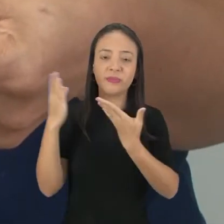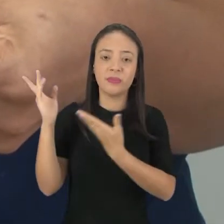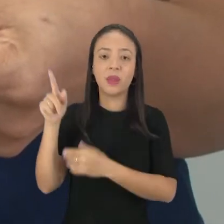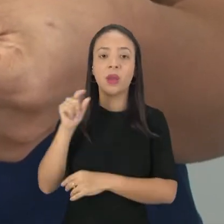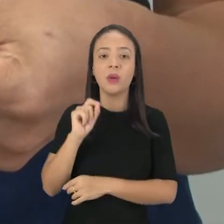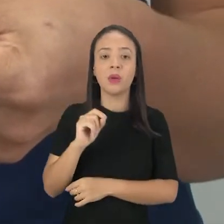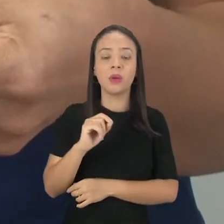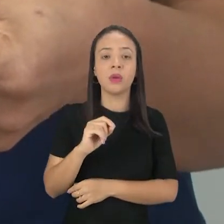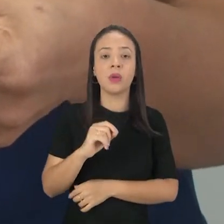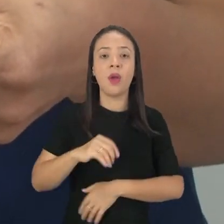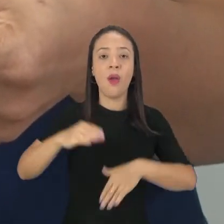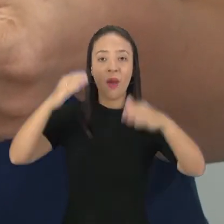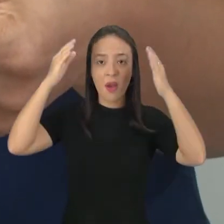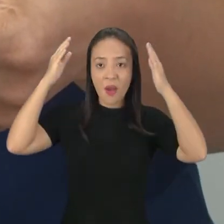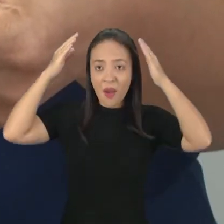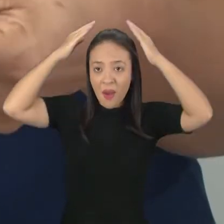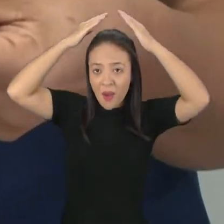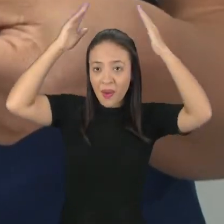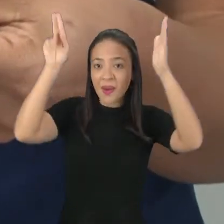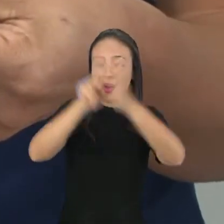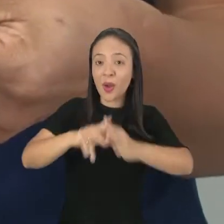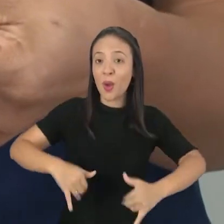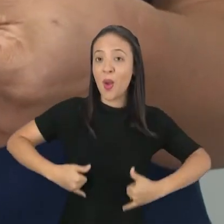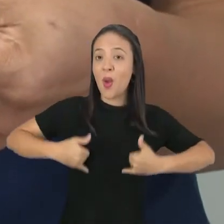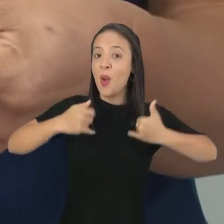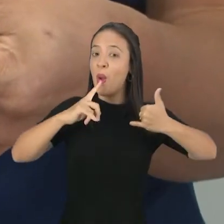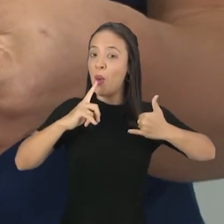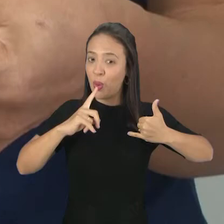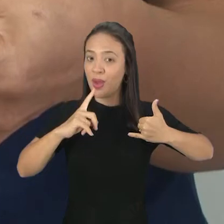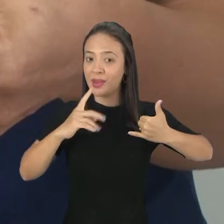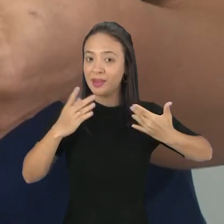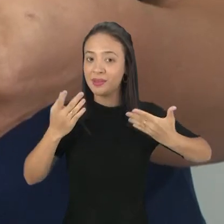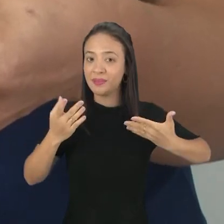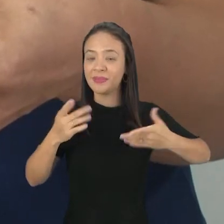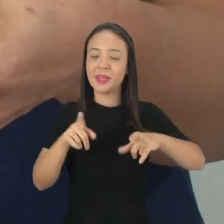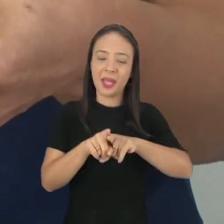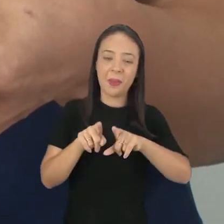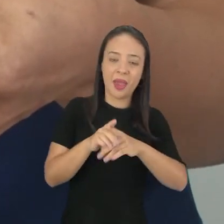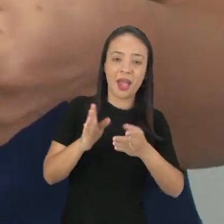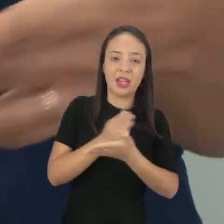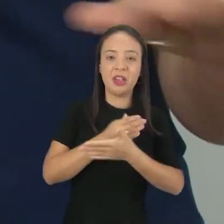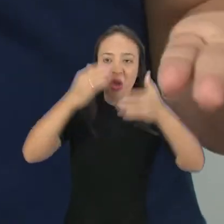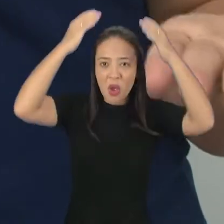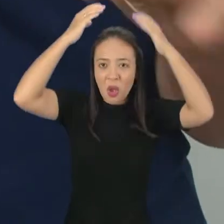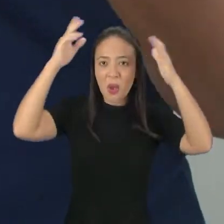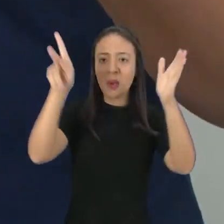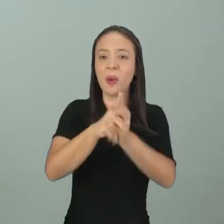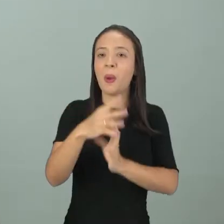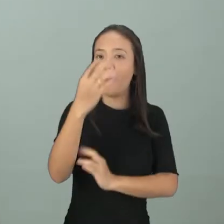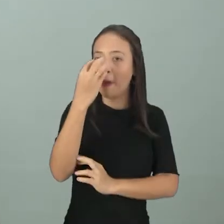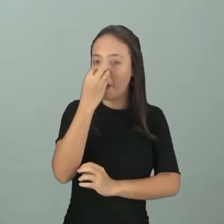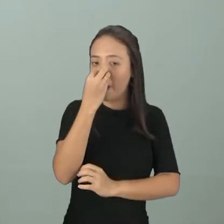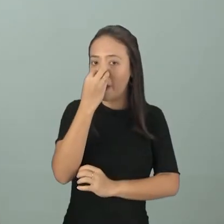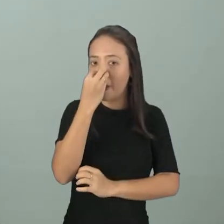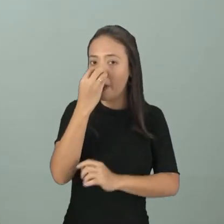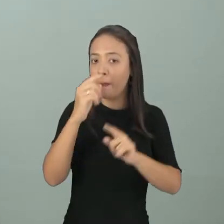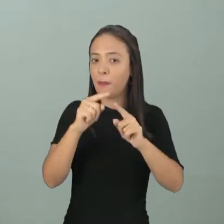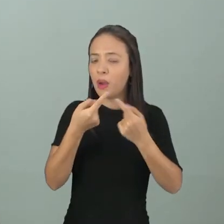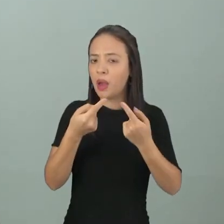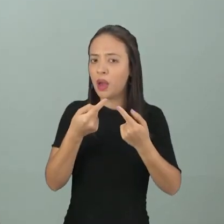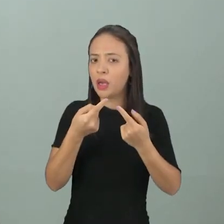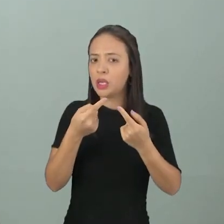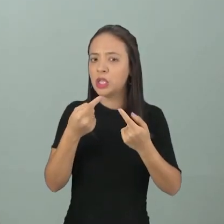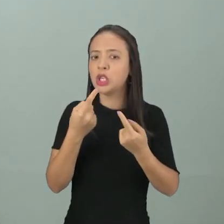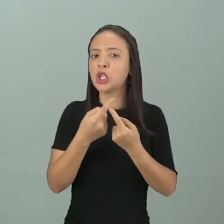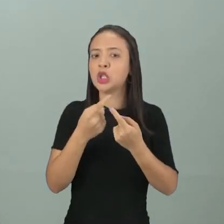um chapéu de aniversário. Ou alguns chamam até de chapéu de palhaço, não é mesmo? Mas qual forma